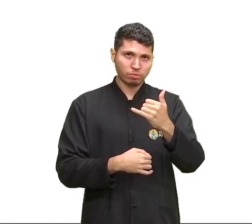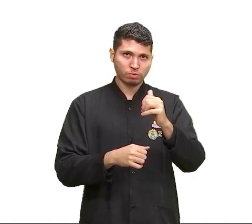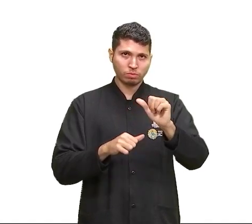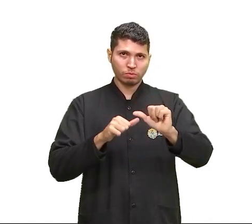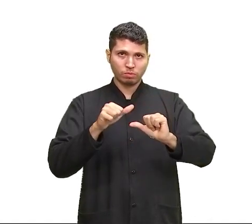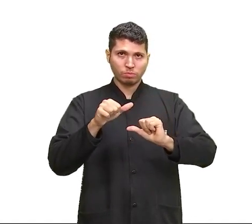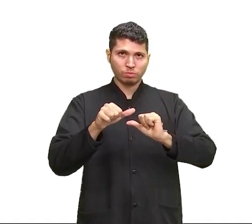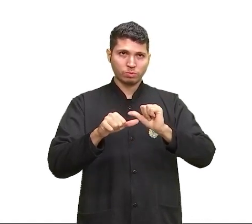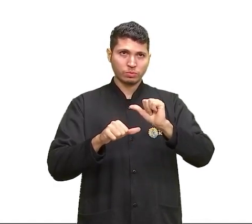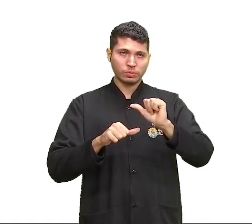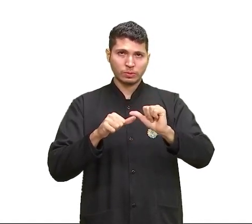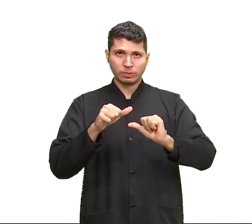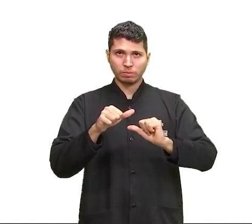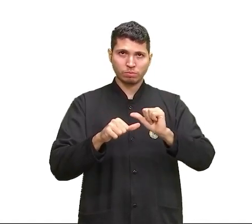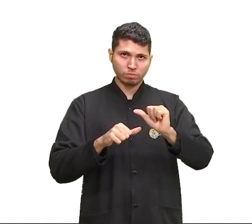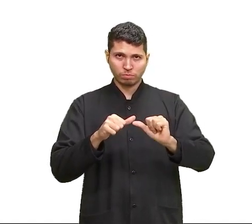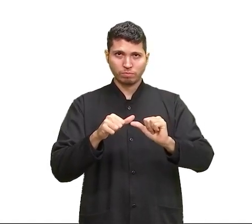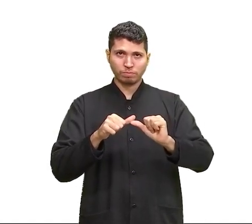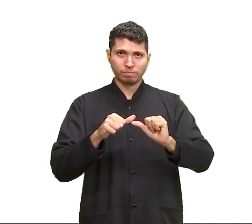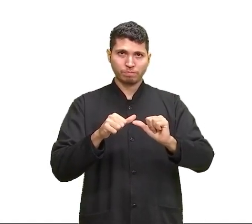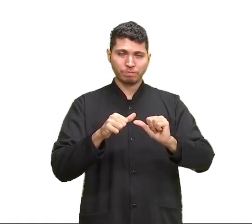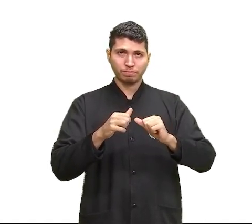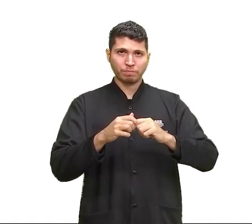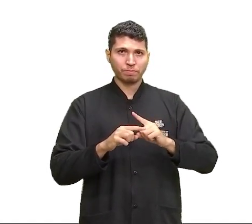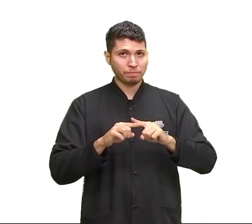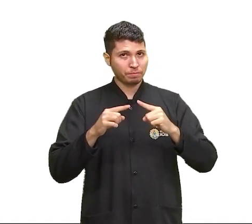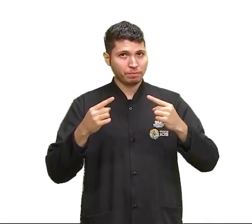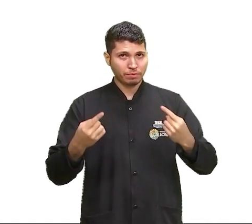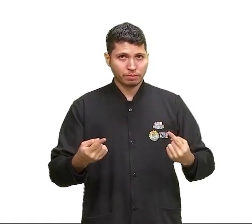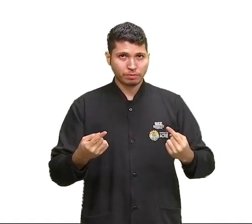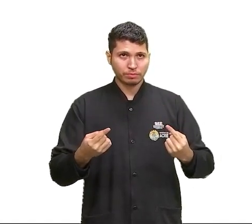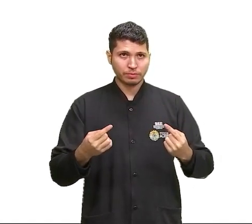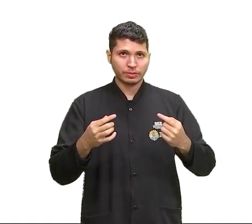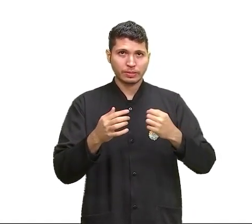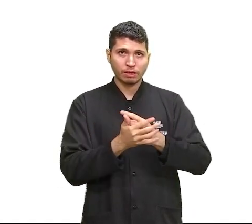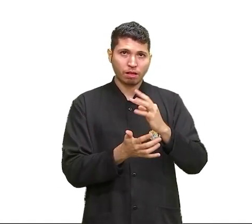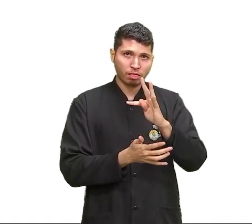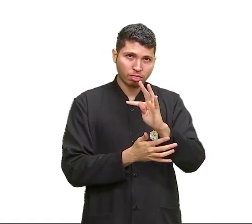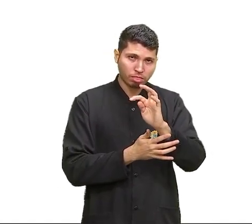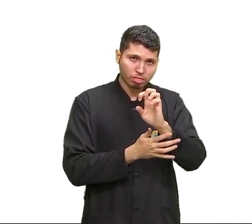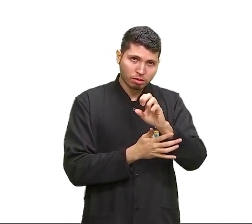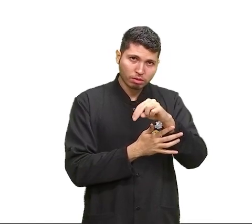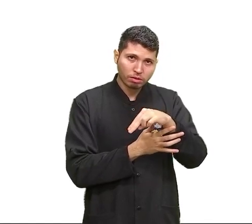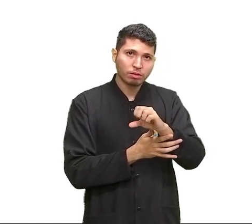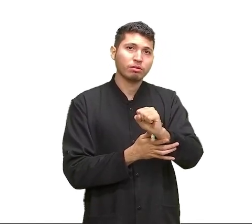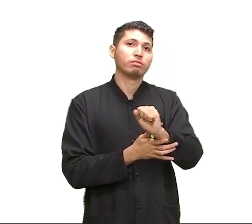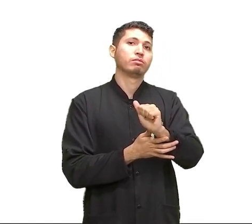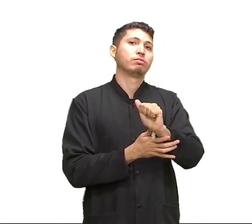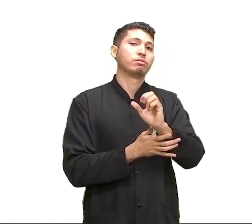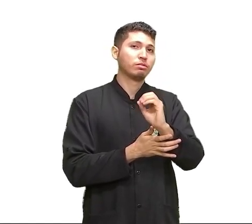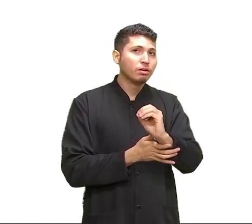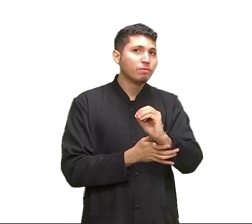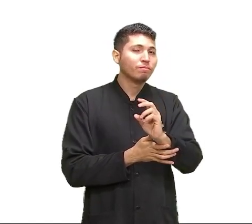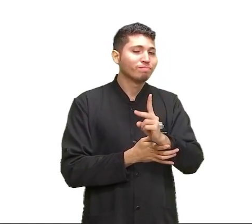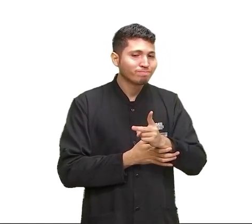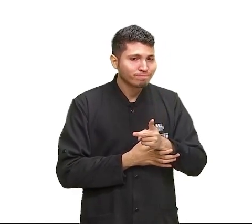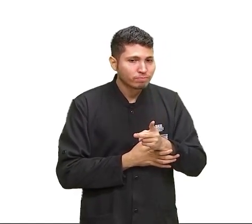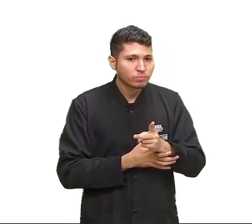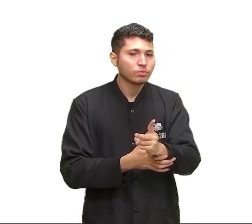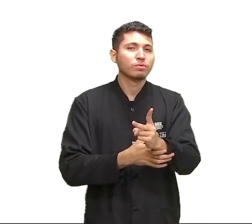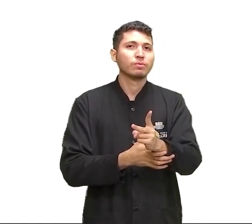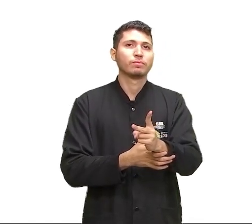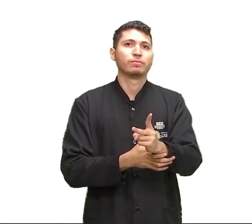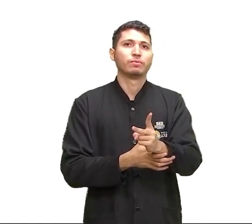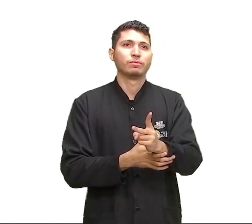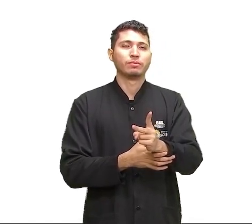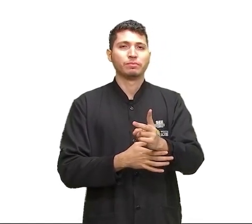de um elemento para o outro, porém a tensão vai ser constante. Vocês querem um exemplo bem prático de